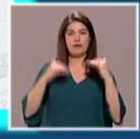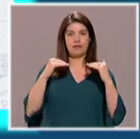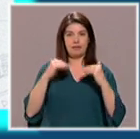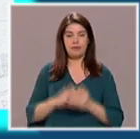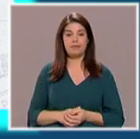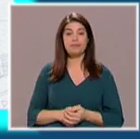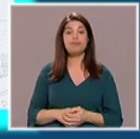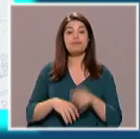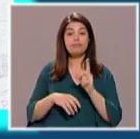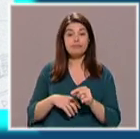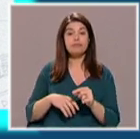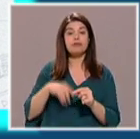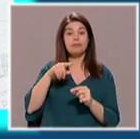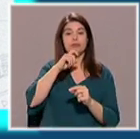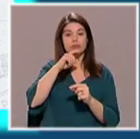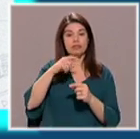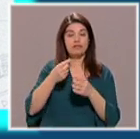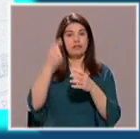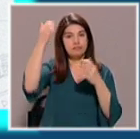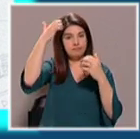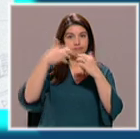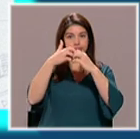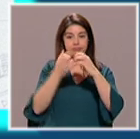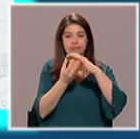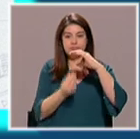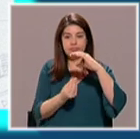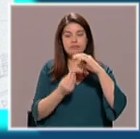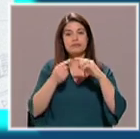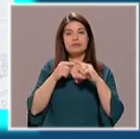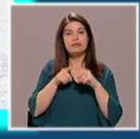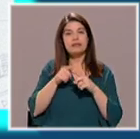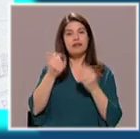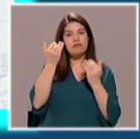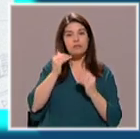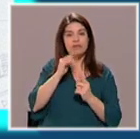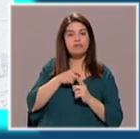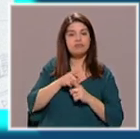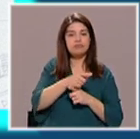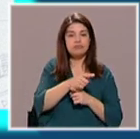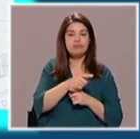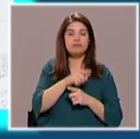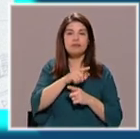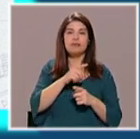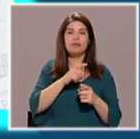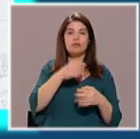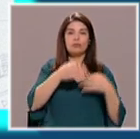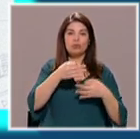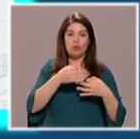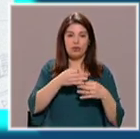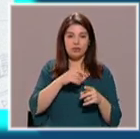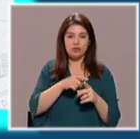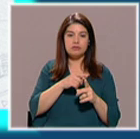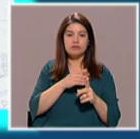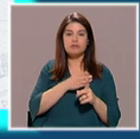a resposta através das fibras motoras para os órgãos efetores, verificando-se também nesta situação que há